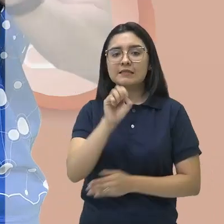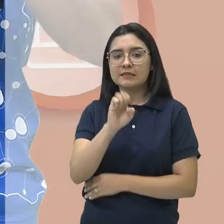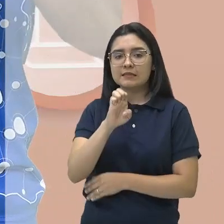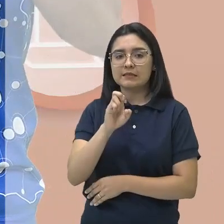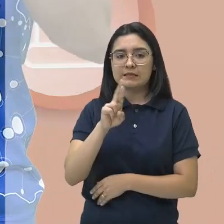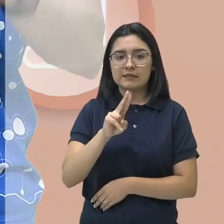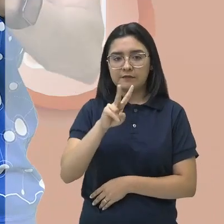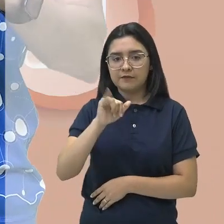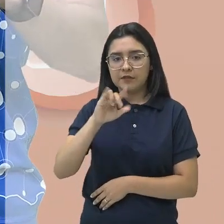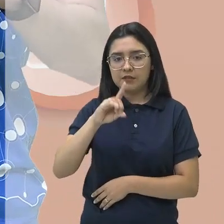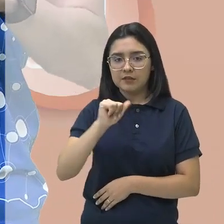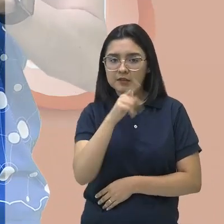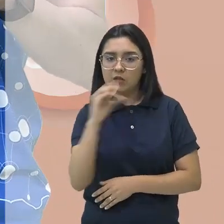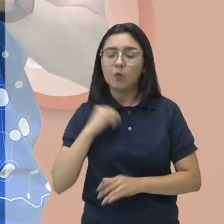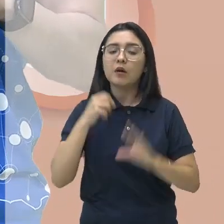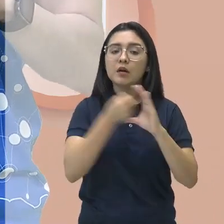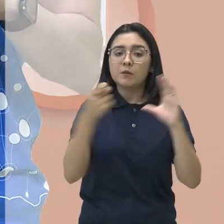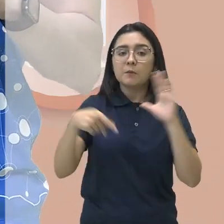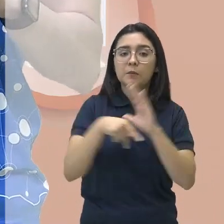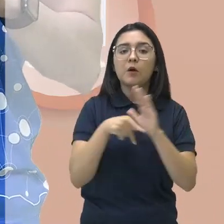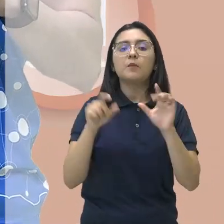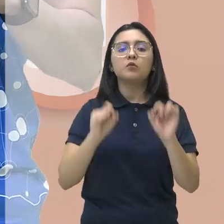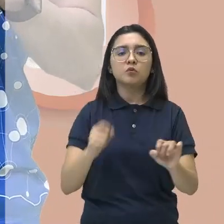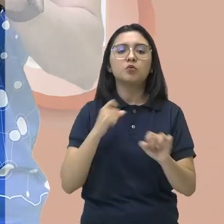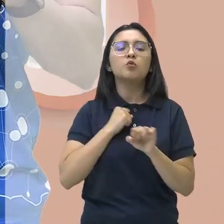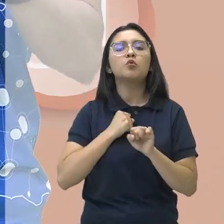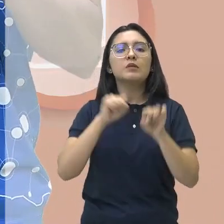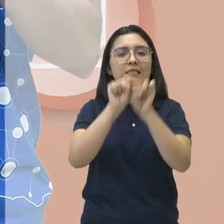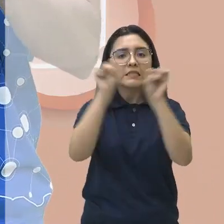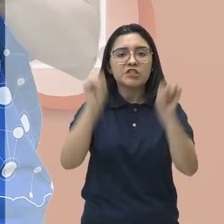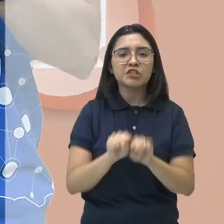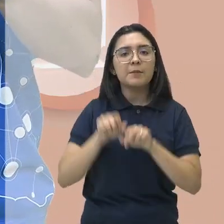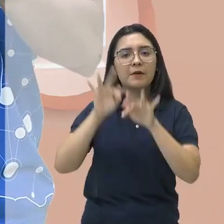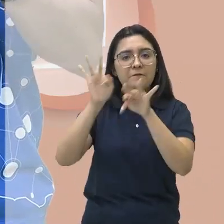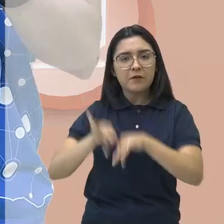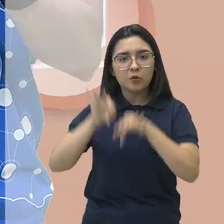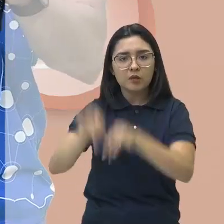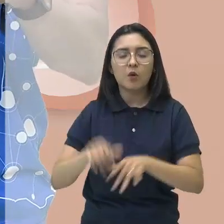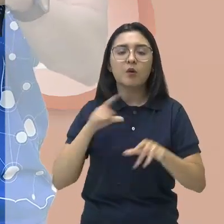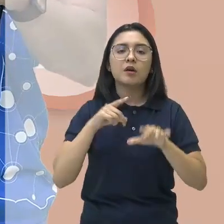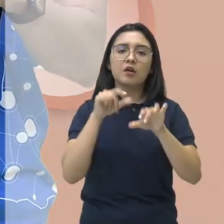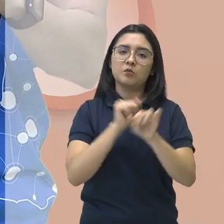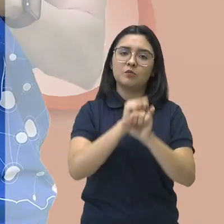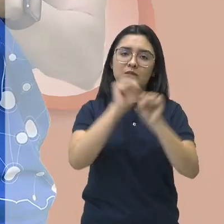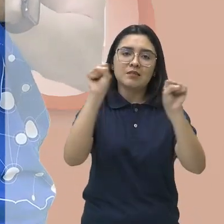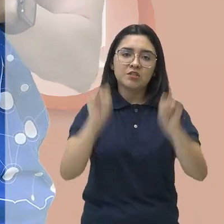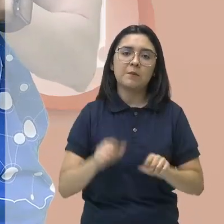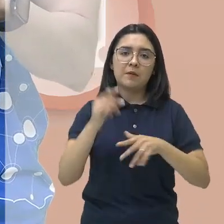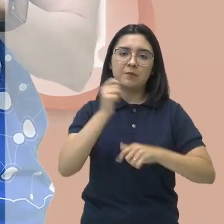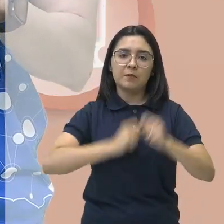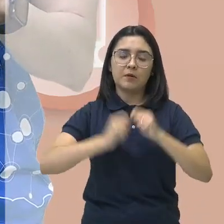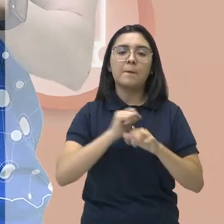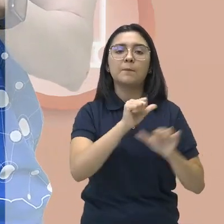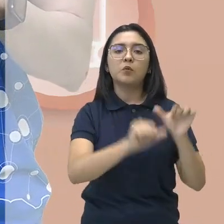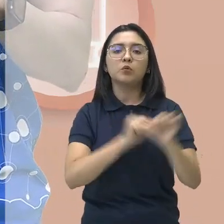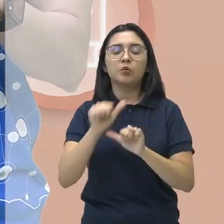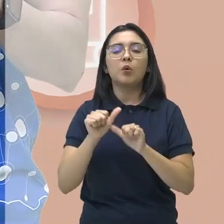trabalho muito característica lá no sistema feudal, que era um sistema econômico que antecedeu o modo de